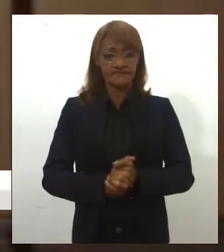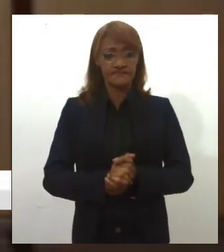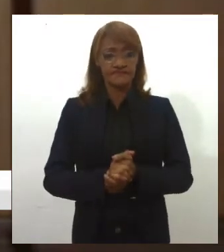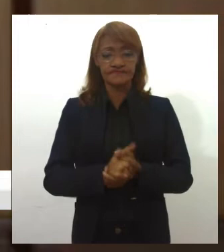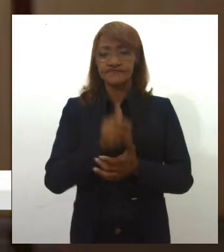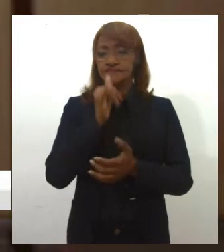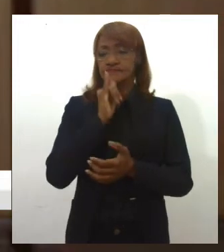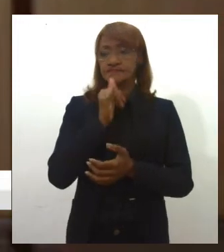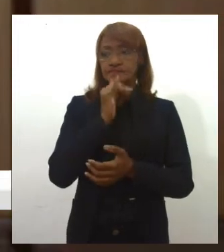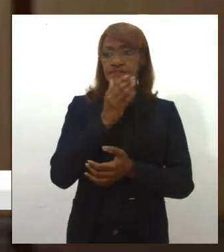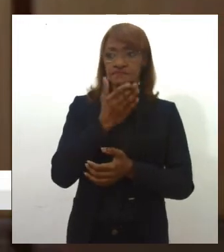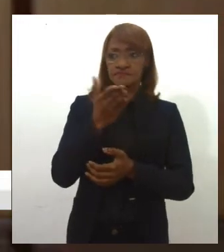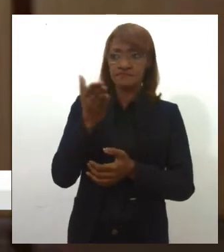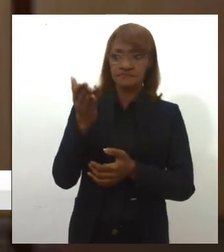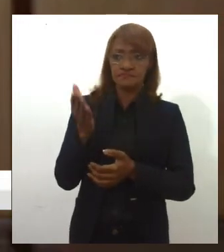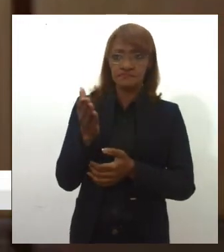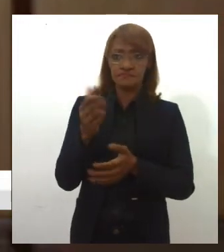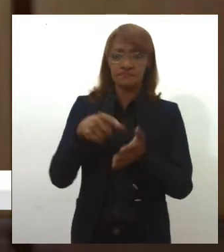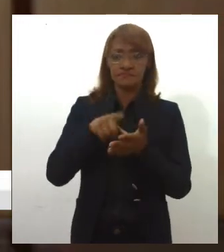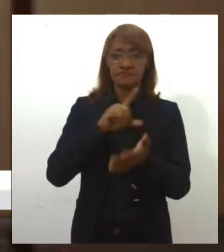que a Gisele já trouxe aqui. Sim, entendi.